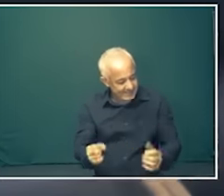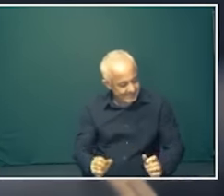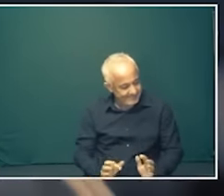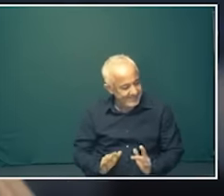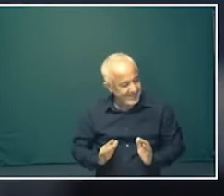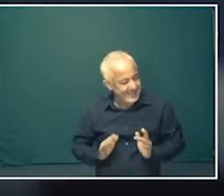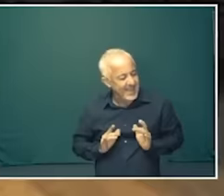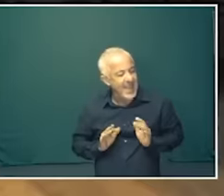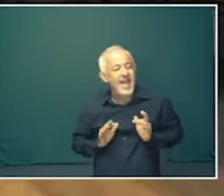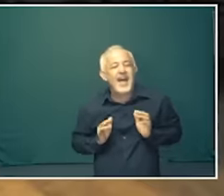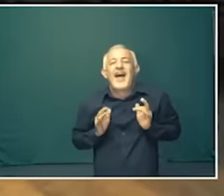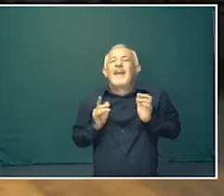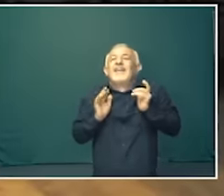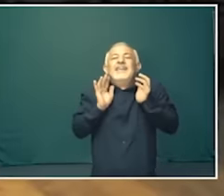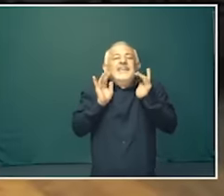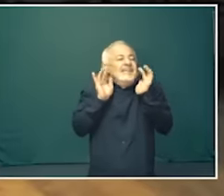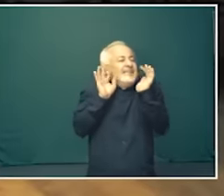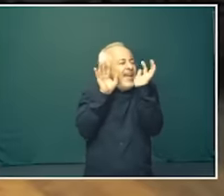calor pra me